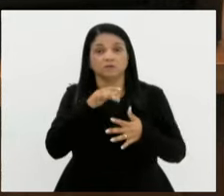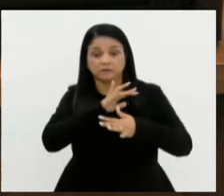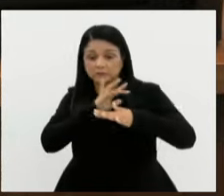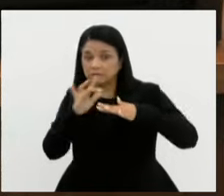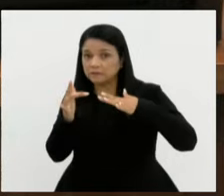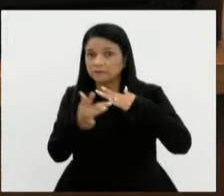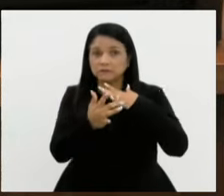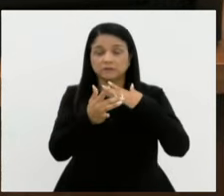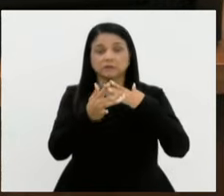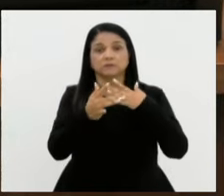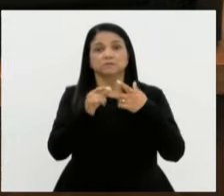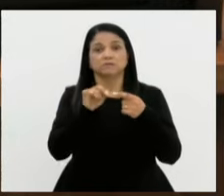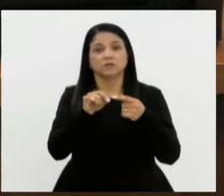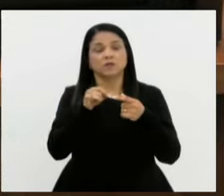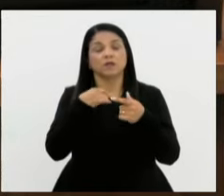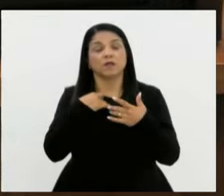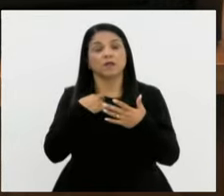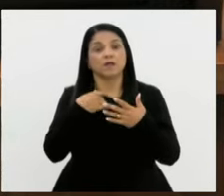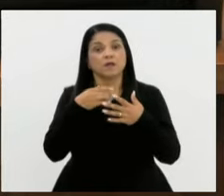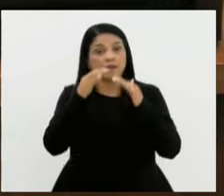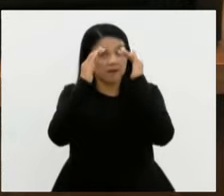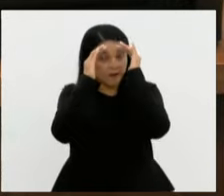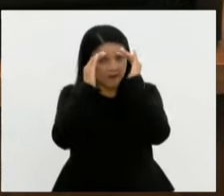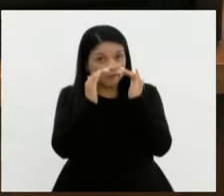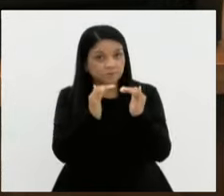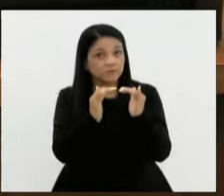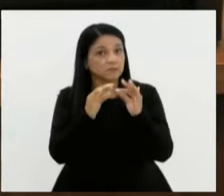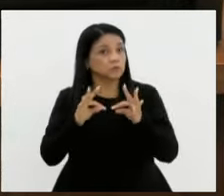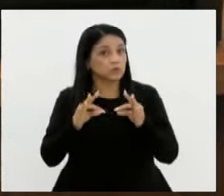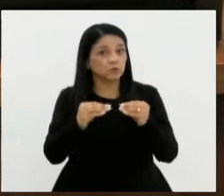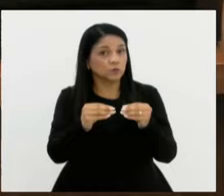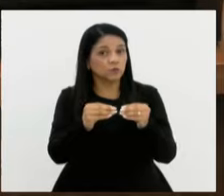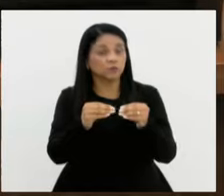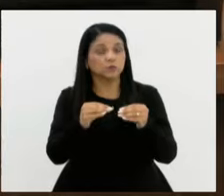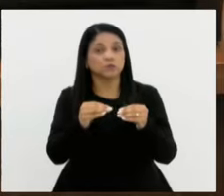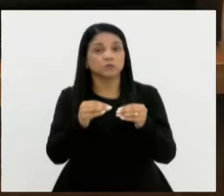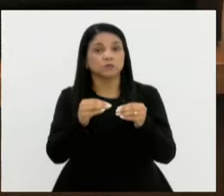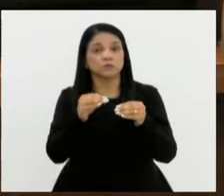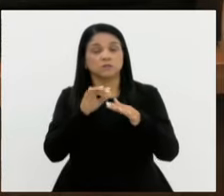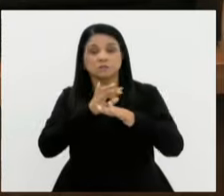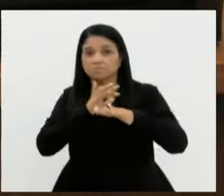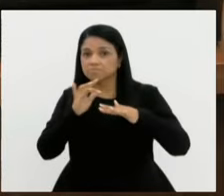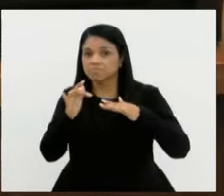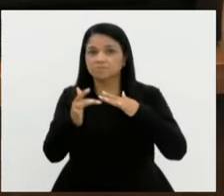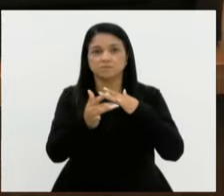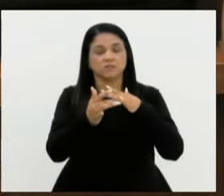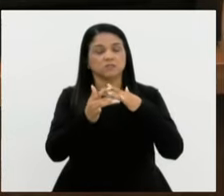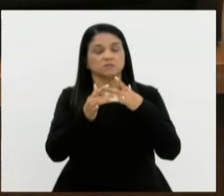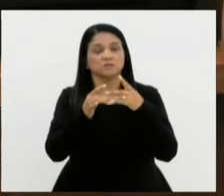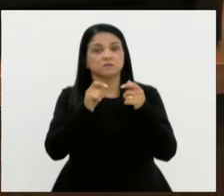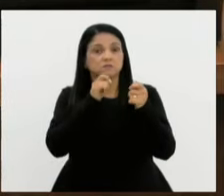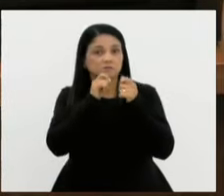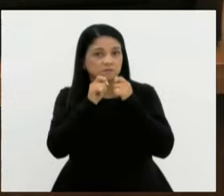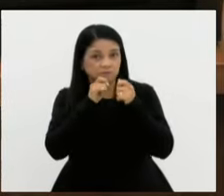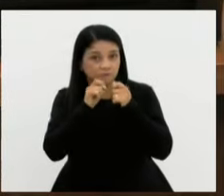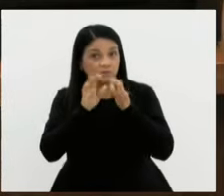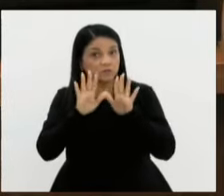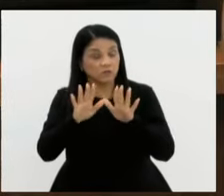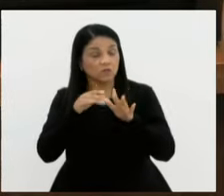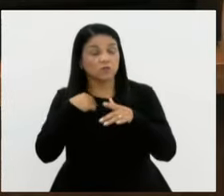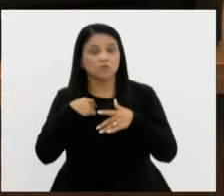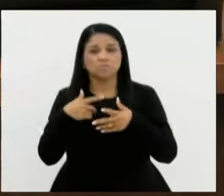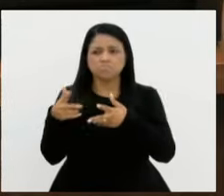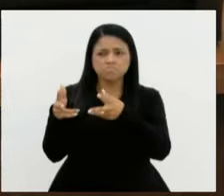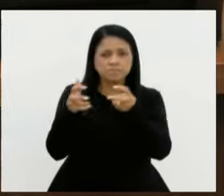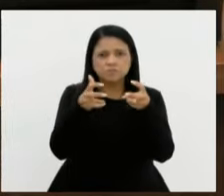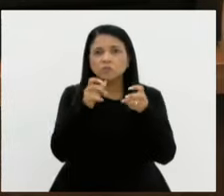aí respeitando, com toda a vênia, respeitando também todos os campos e as mídias que fazem e precisam fazer o seu trabalho, vi nas mídias